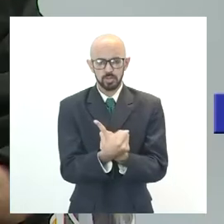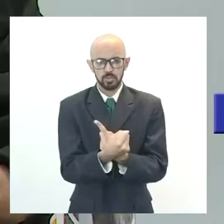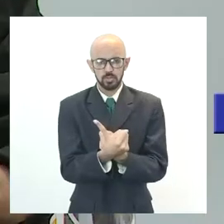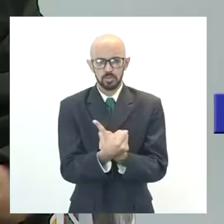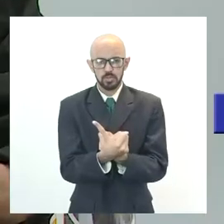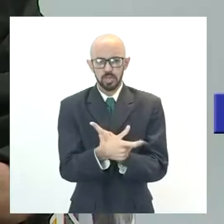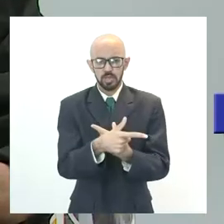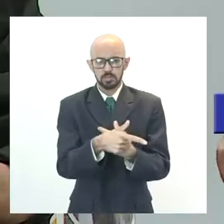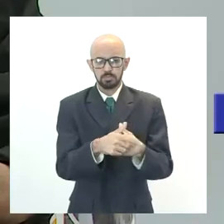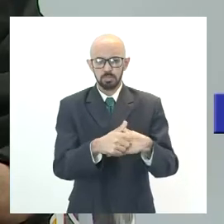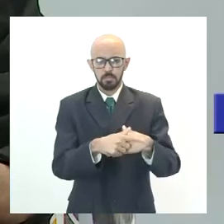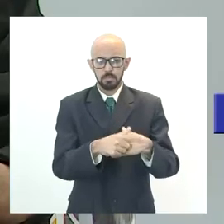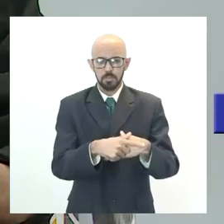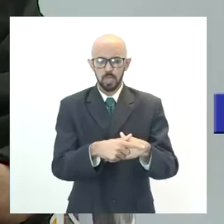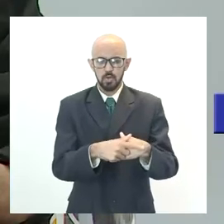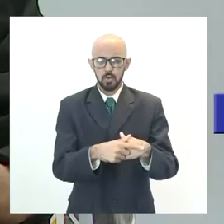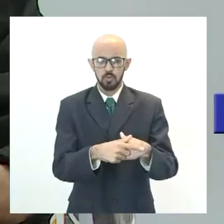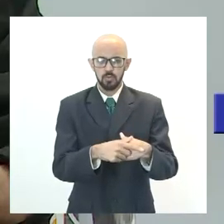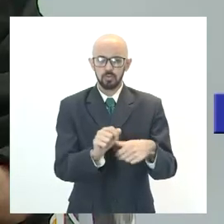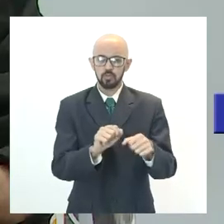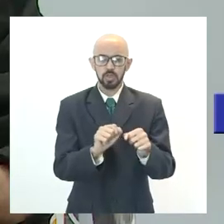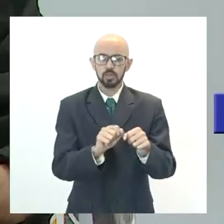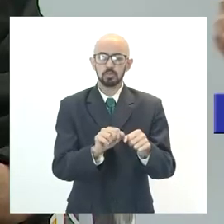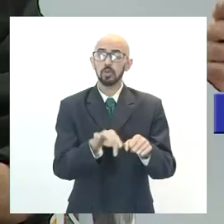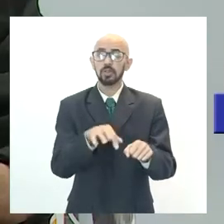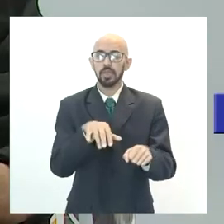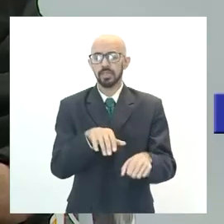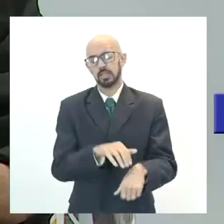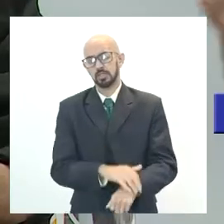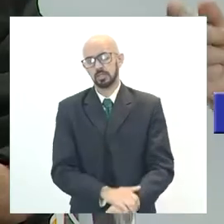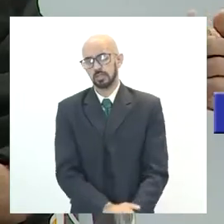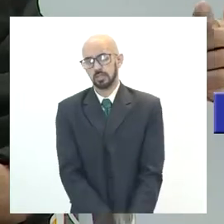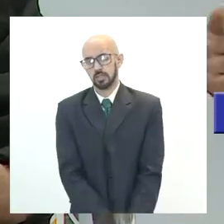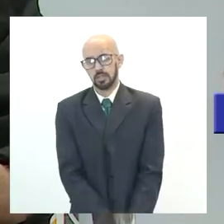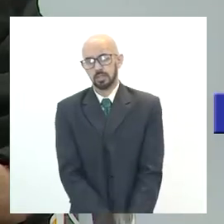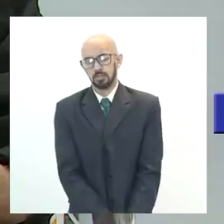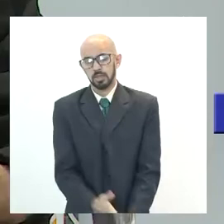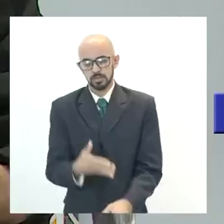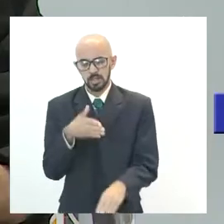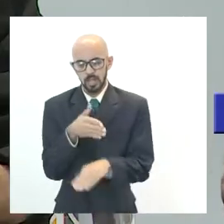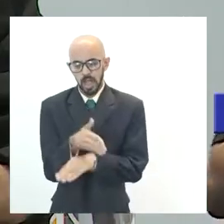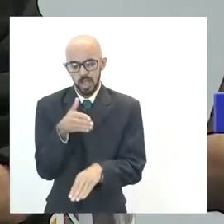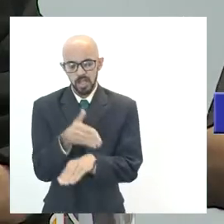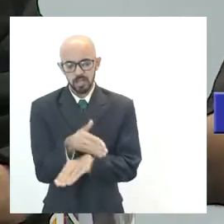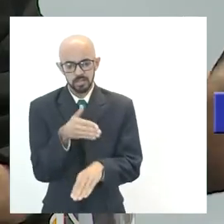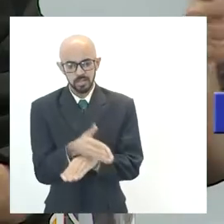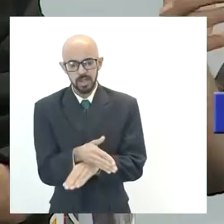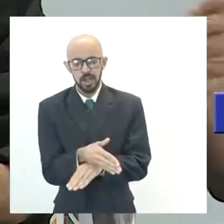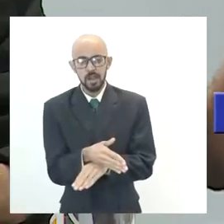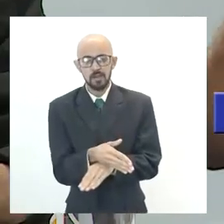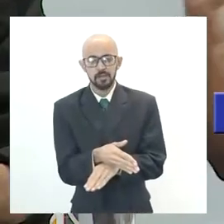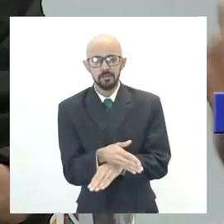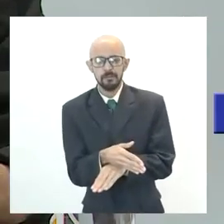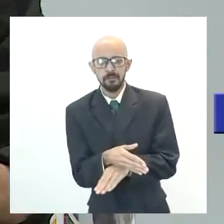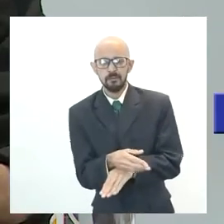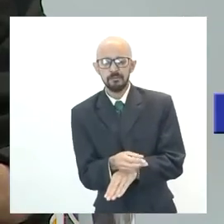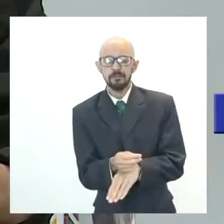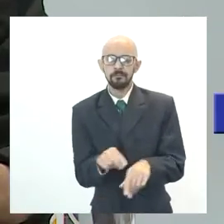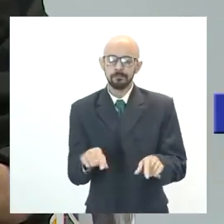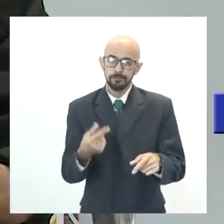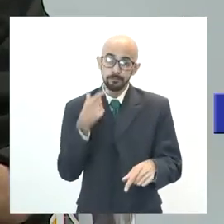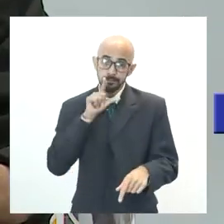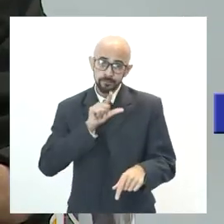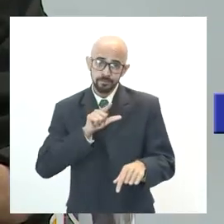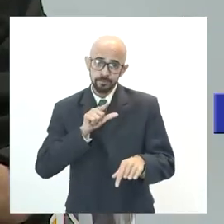papel fosse social foi cumprido por quem e para que você tivesse acesso para você tivesse a inserção